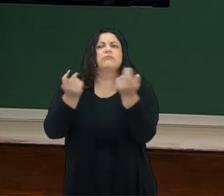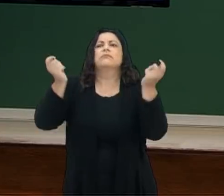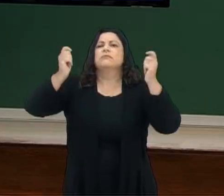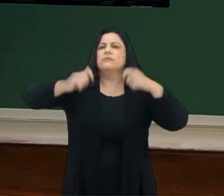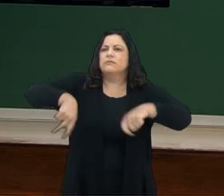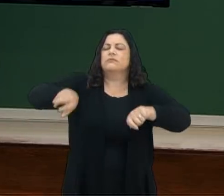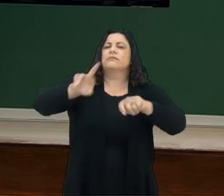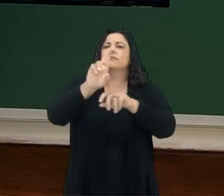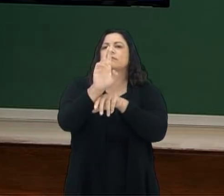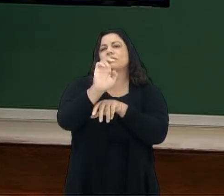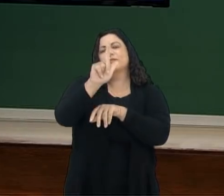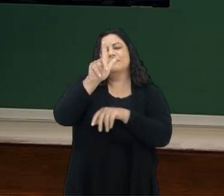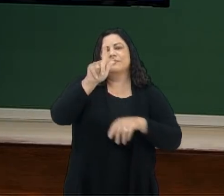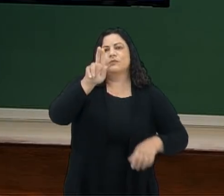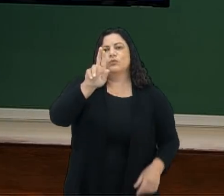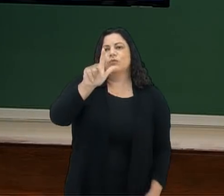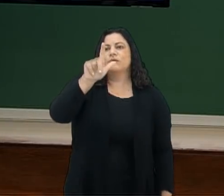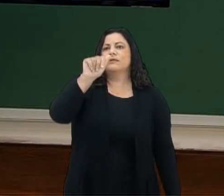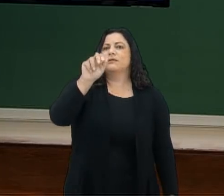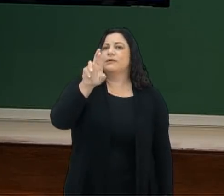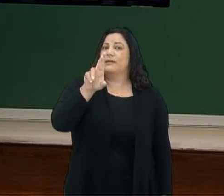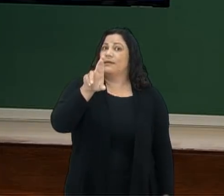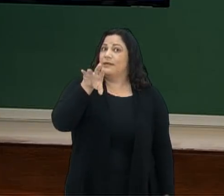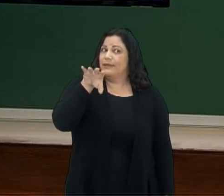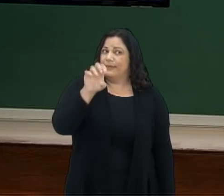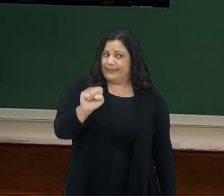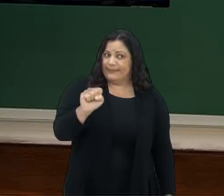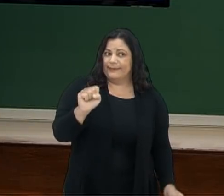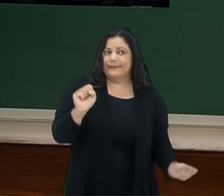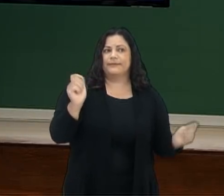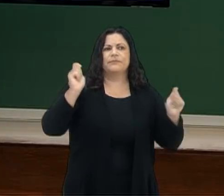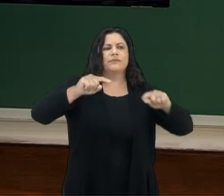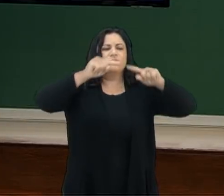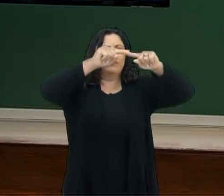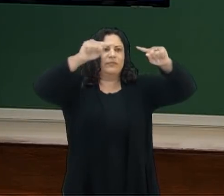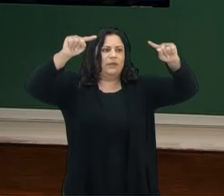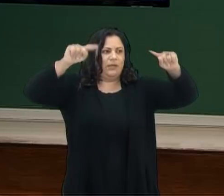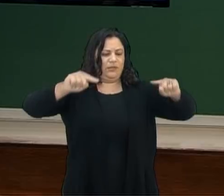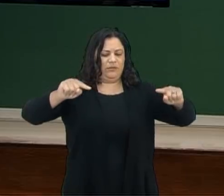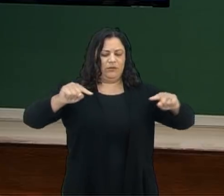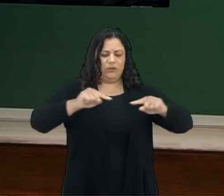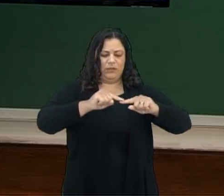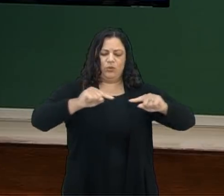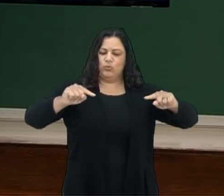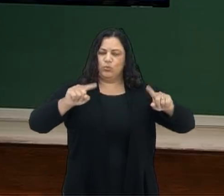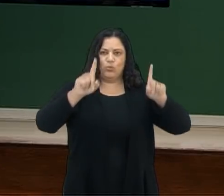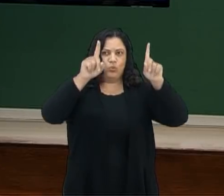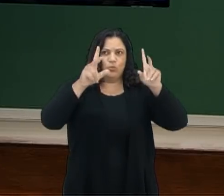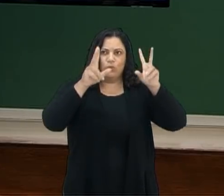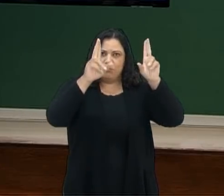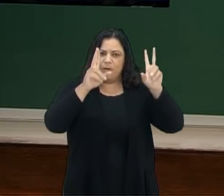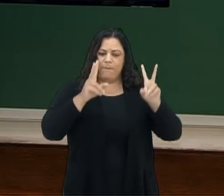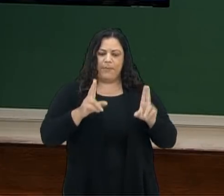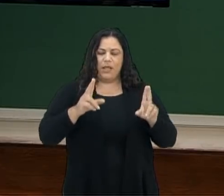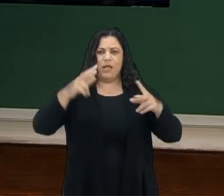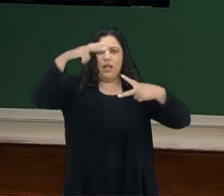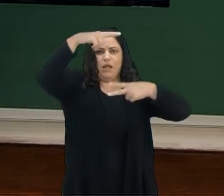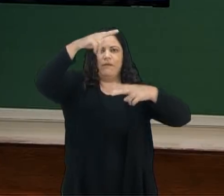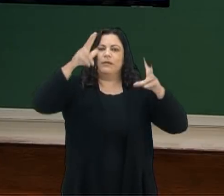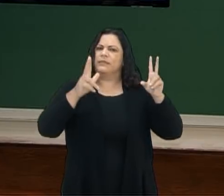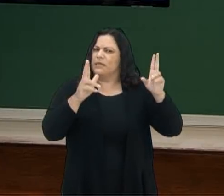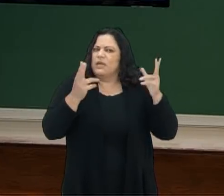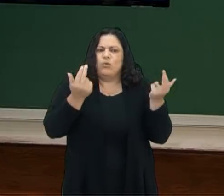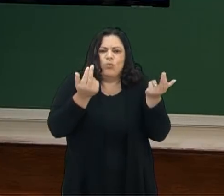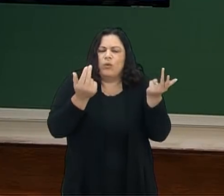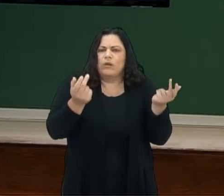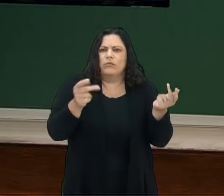regulares. Bom, aqui nós temos um exemplo de polígono onde tem o quê? Todos os lados com a mesma medida, a medida é B.